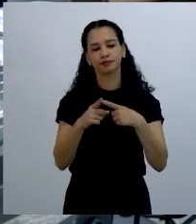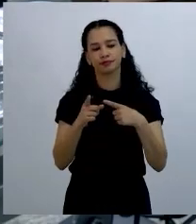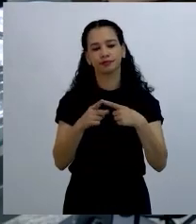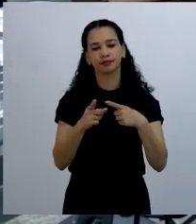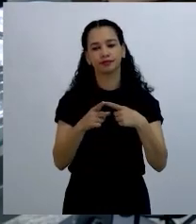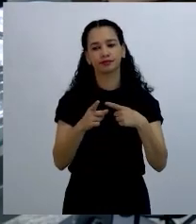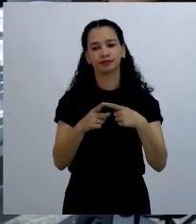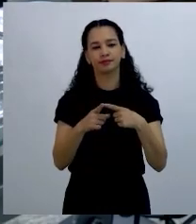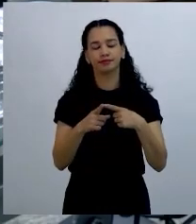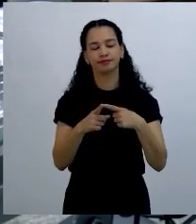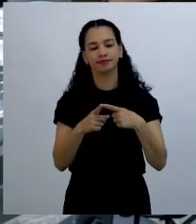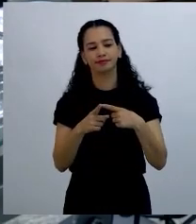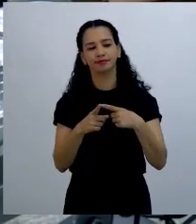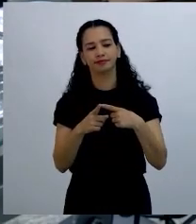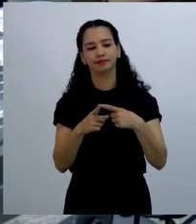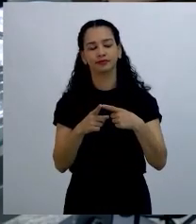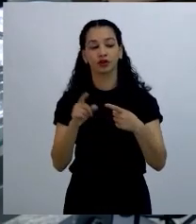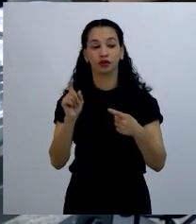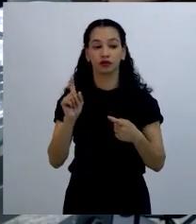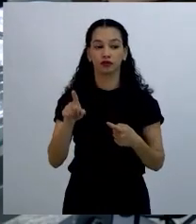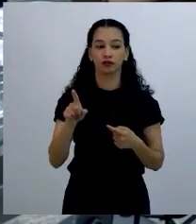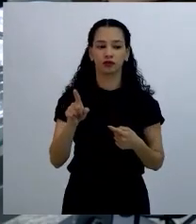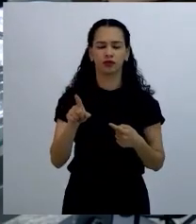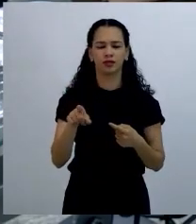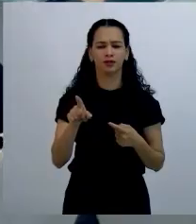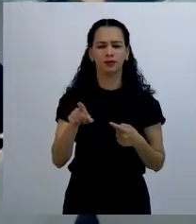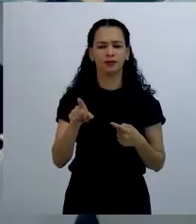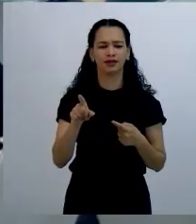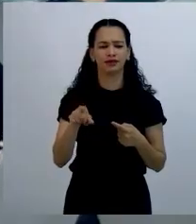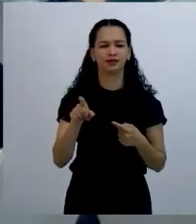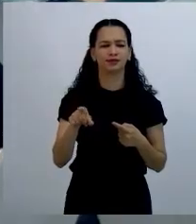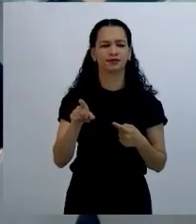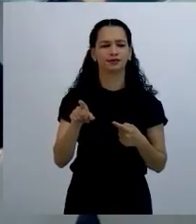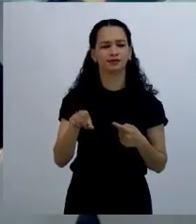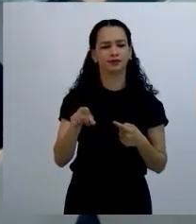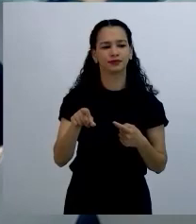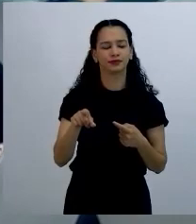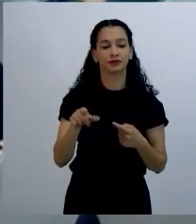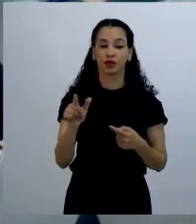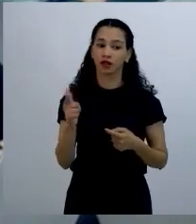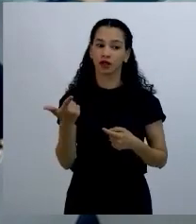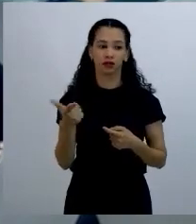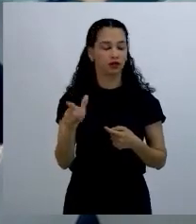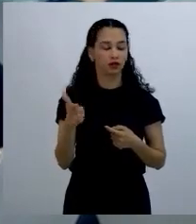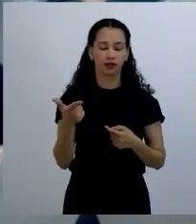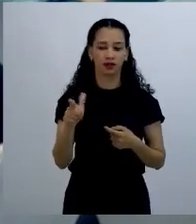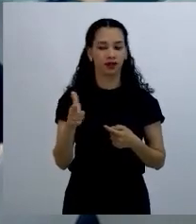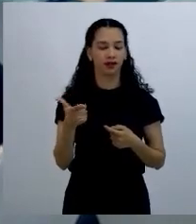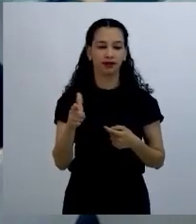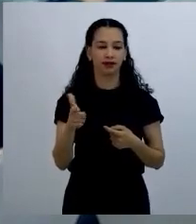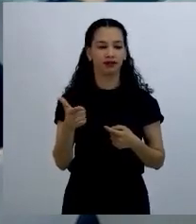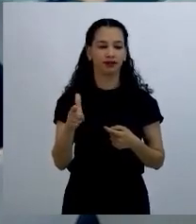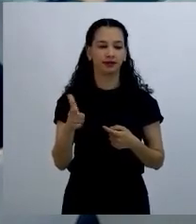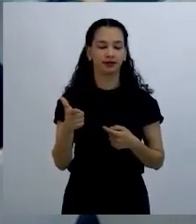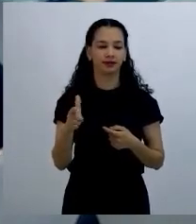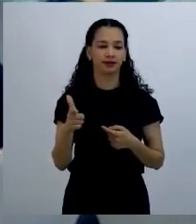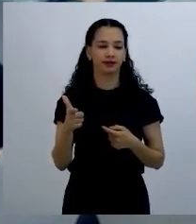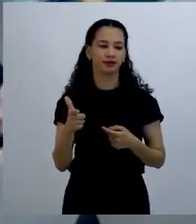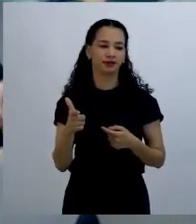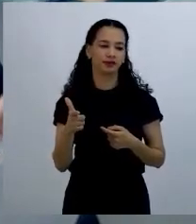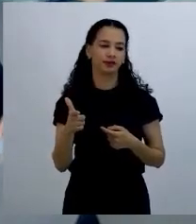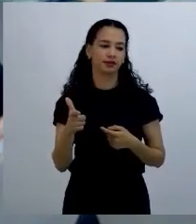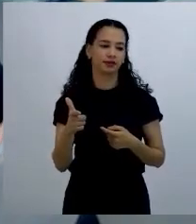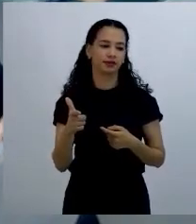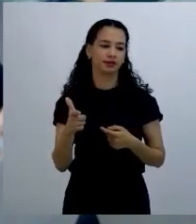dizendo o que que ele vai completar e a palavra que foi traduzida por completar tem a ver com perfeição é como se ele dissesse